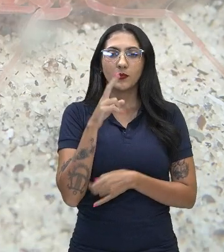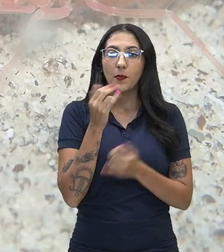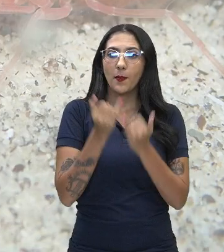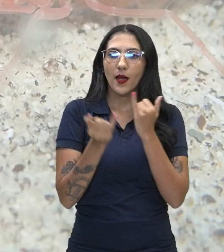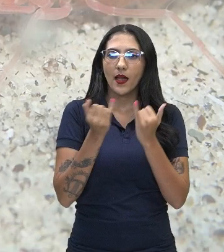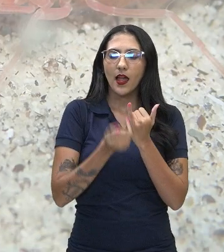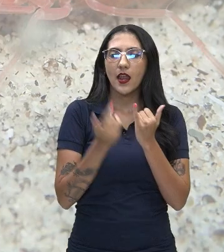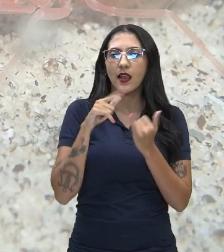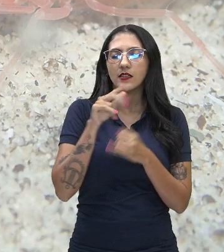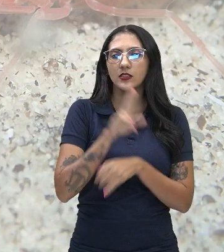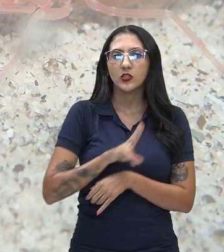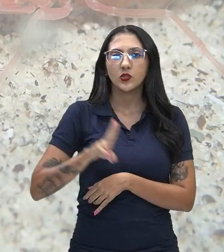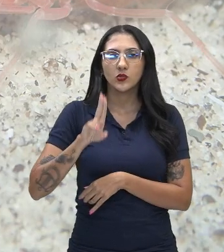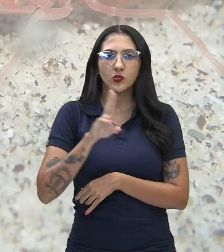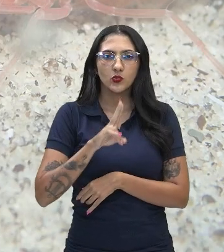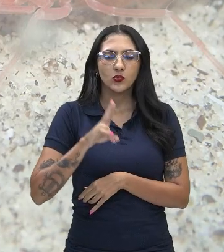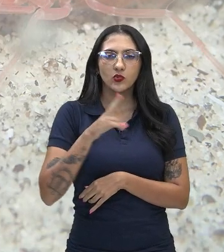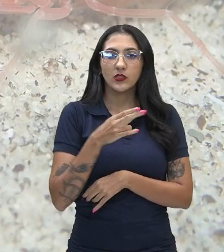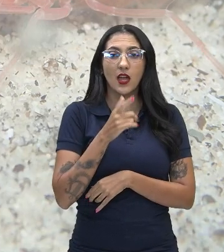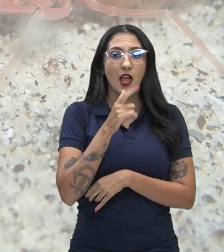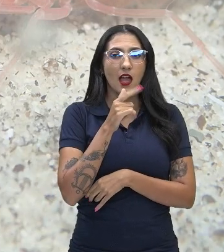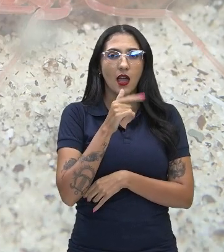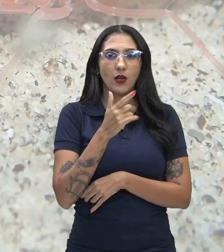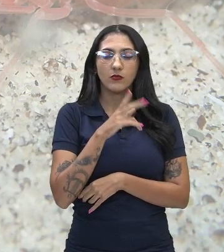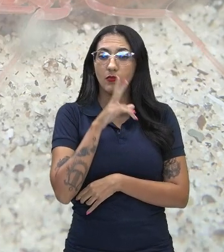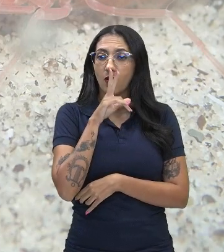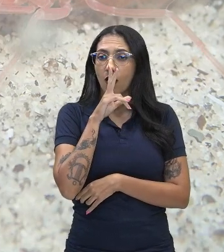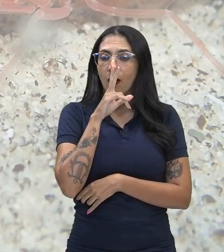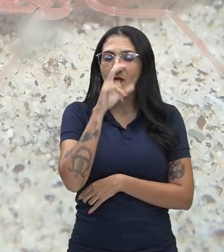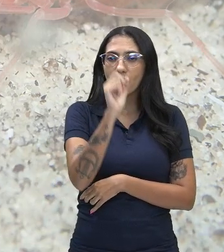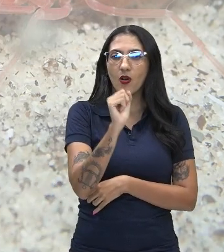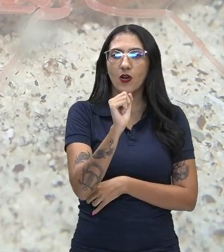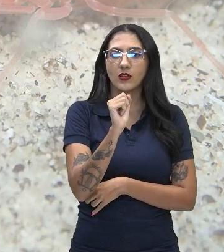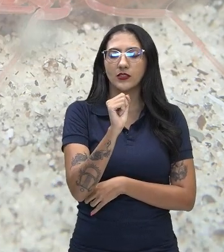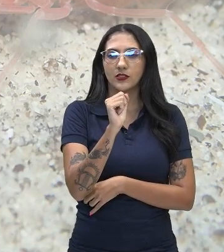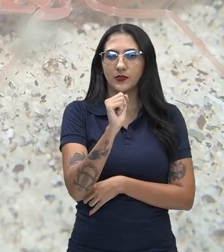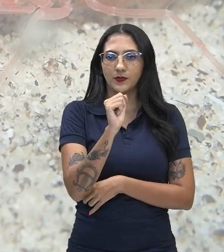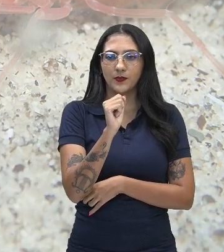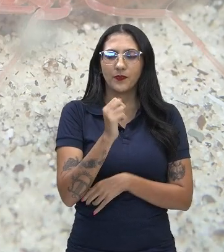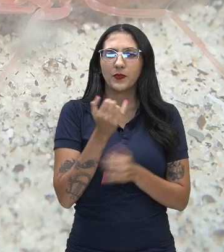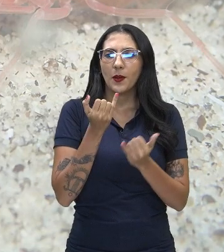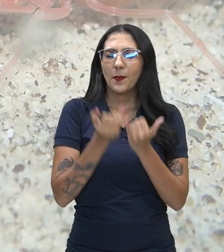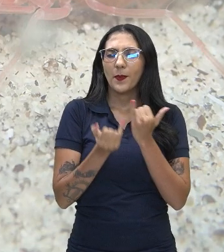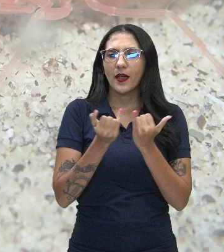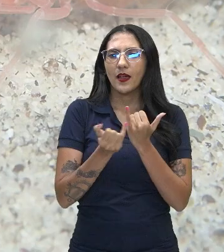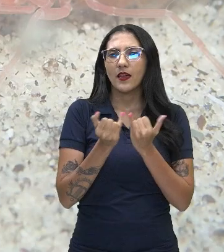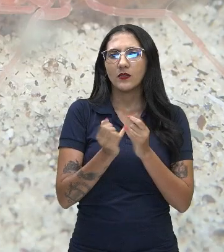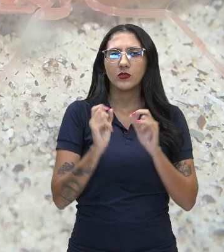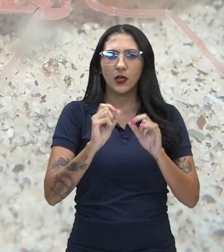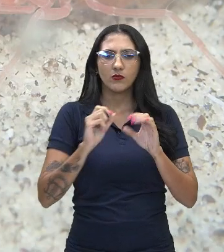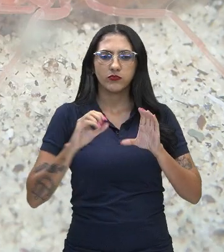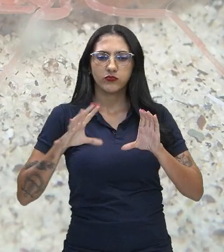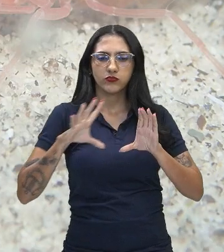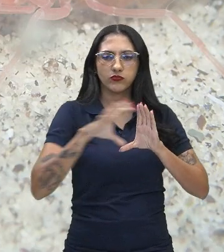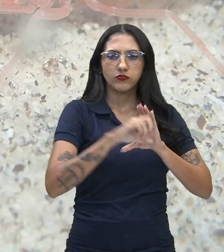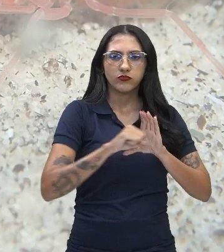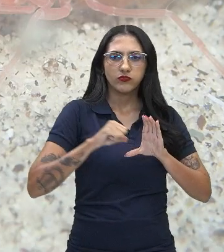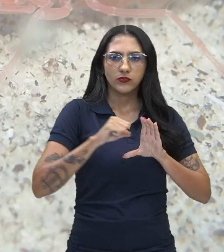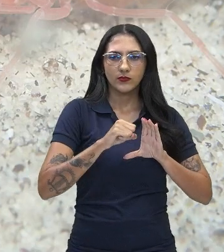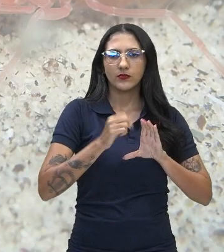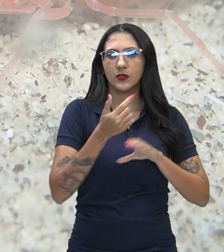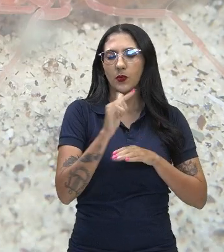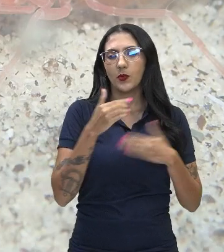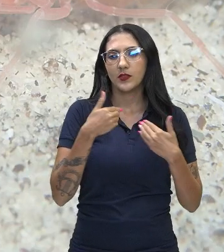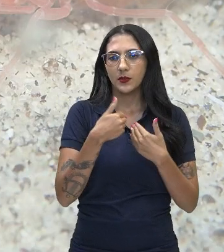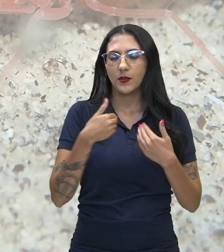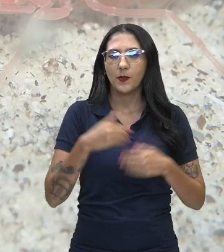bola, de ar ali, né, de água, que acaba, né, prendendo a presa. E aí ele